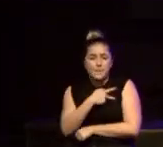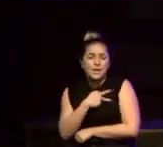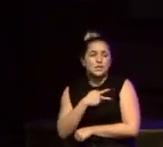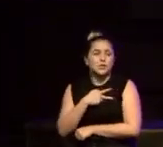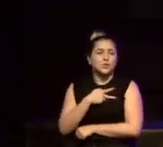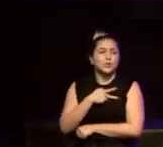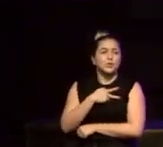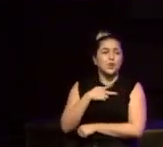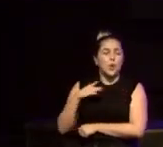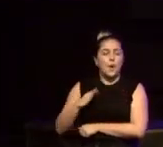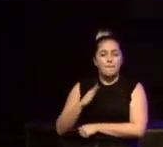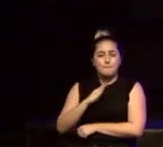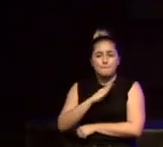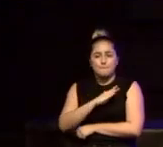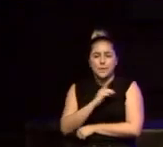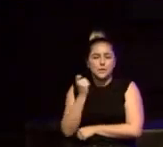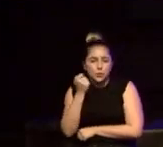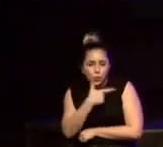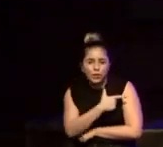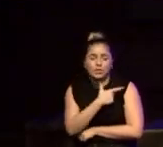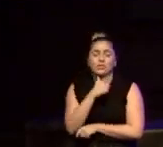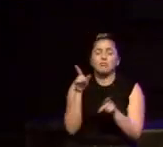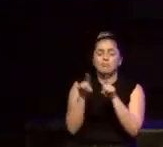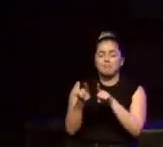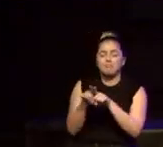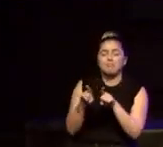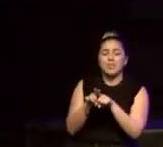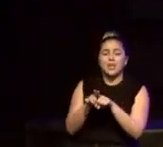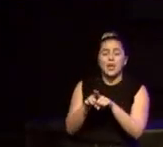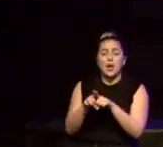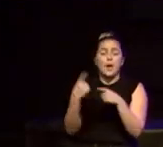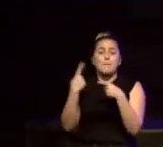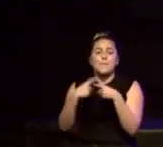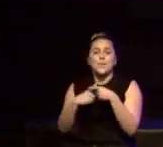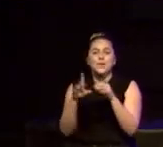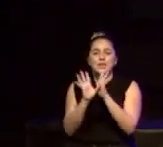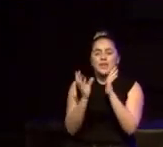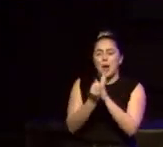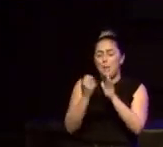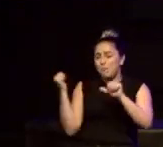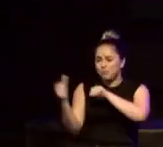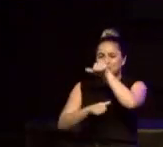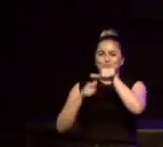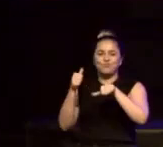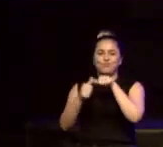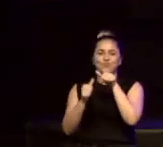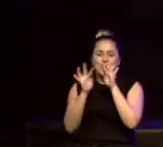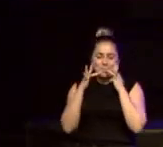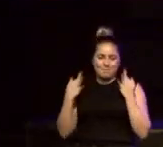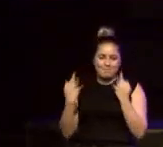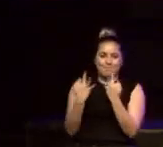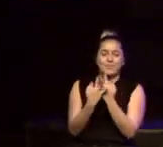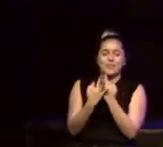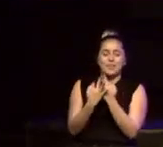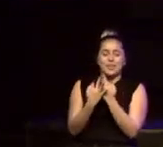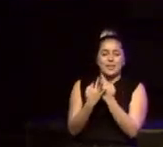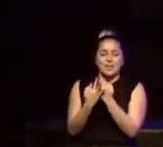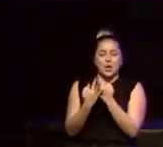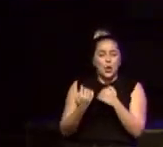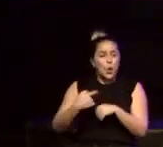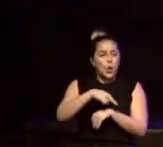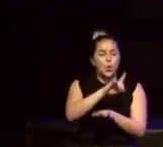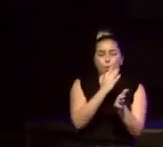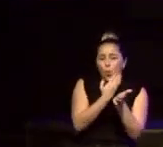André, de todos que estão aqui, porque a Nova Vida, ela mudou a vida da minha família. Desde que nós entramos aqui, muita